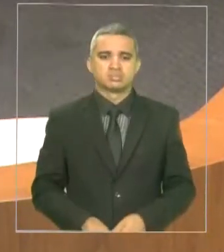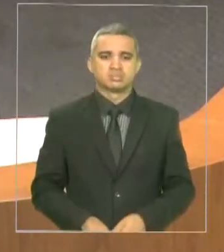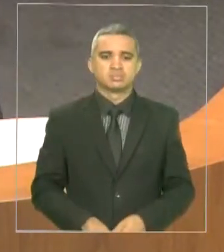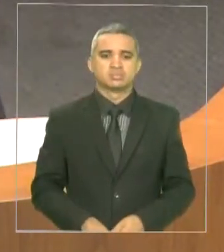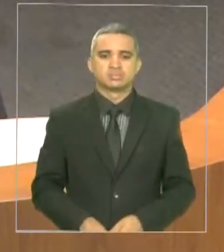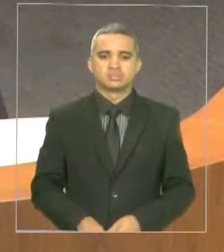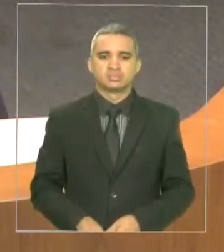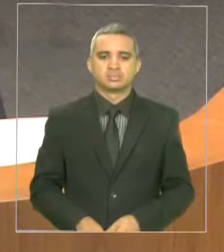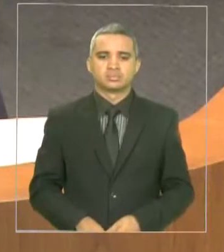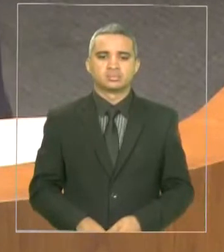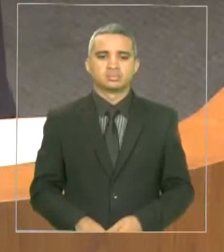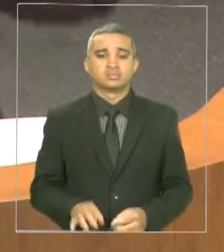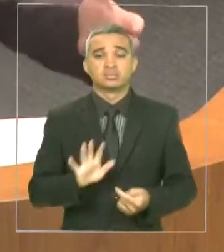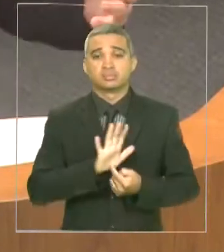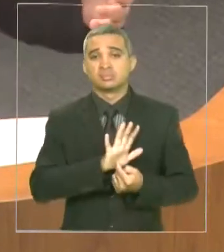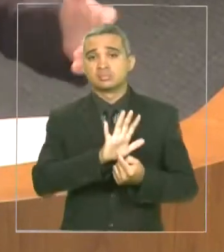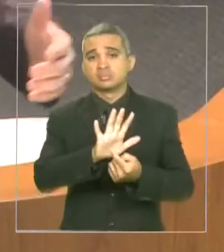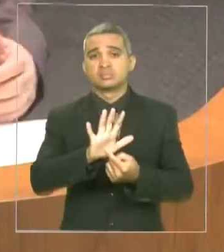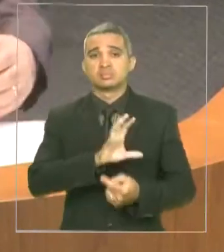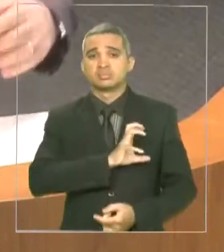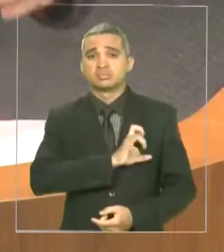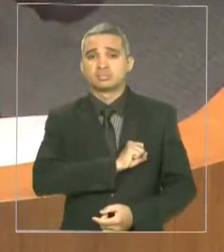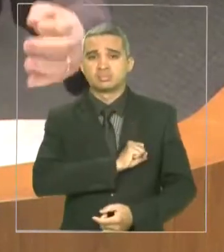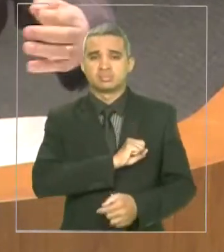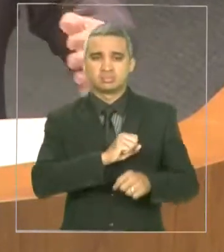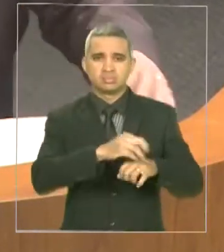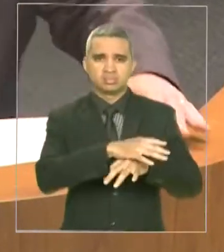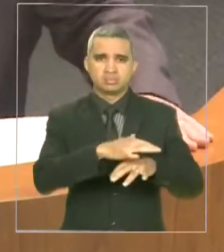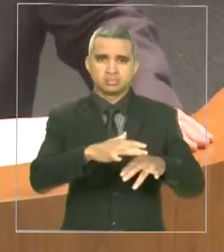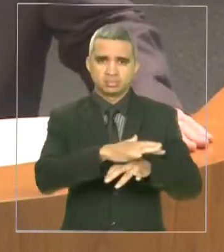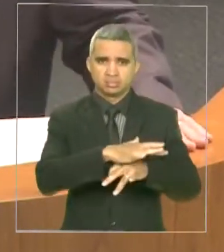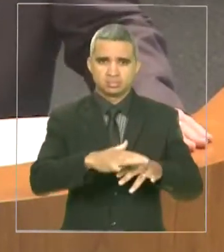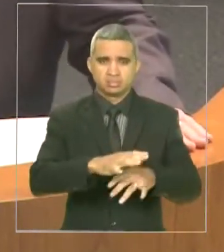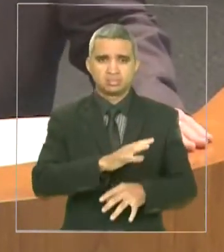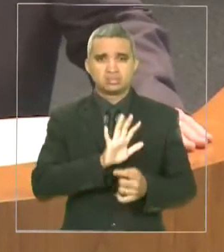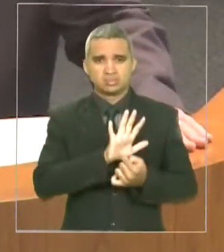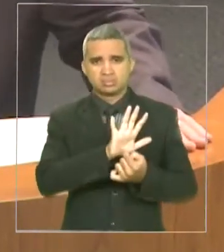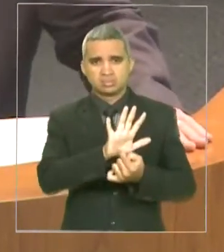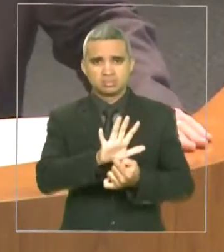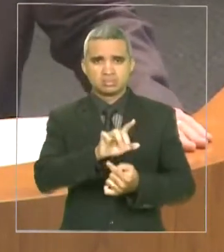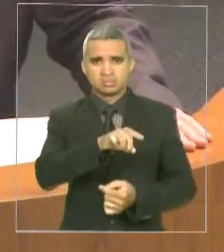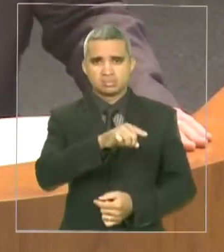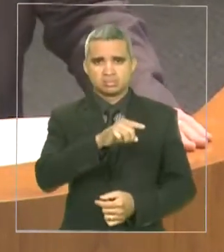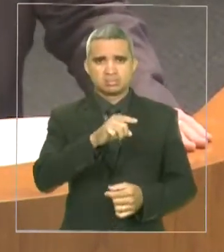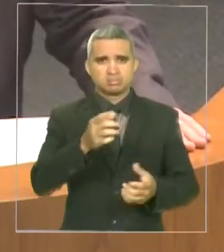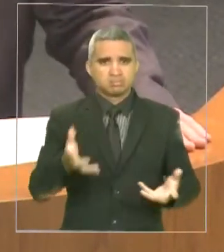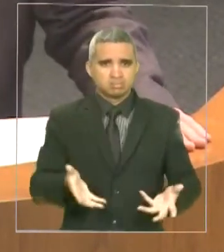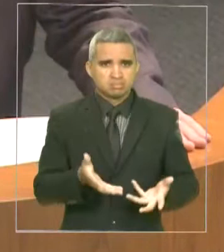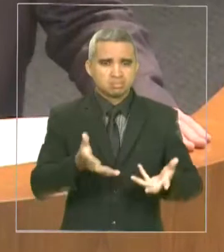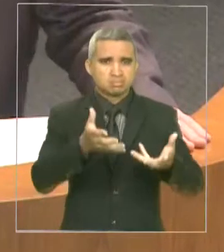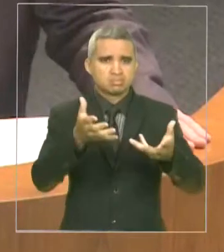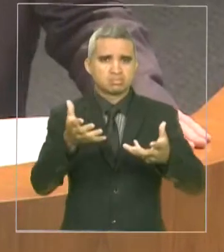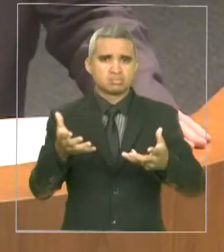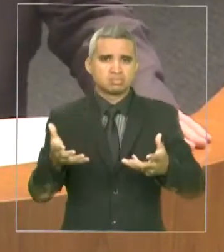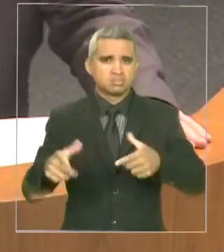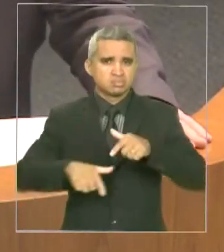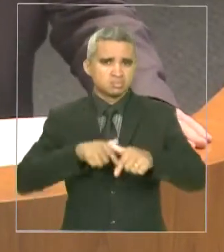mostrando o seu amor pela cidade, o seu talento, a sua vontade de